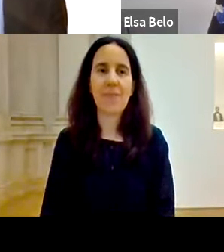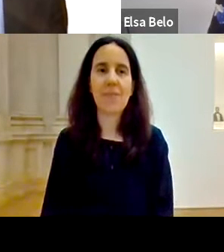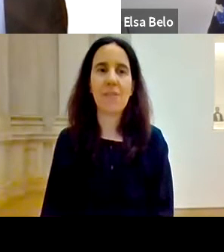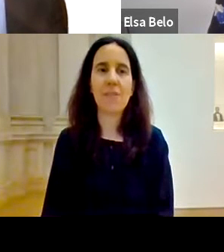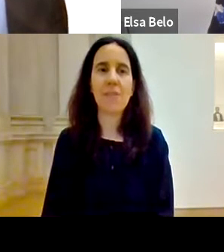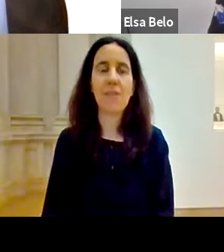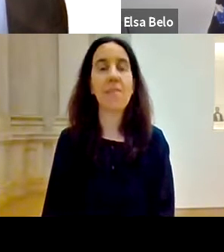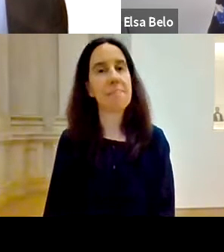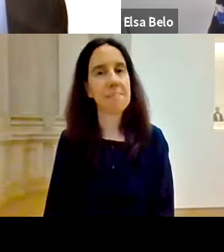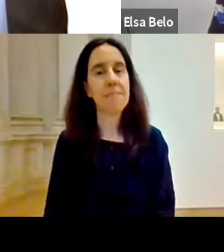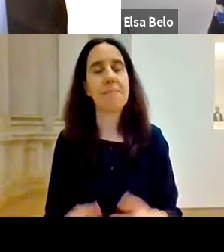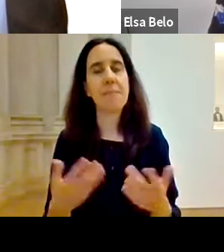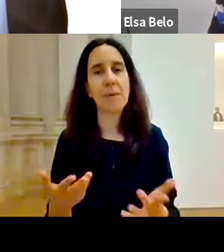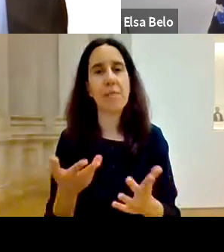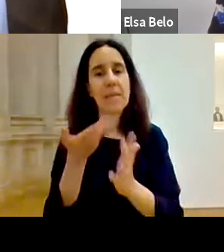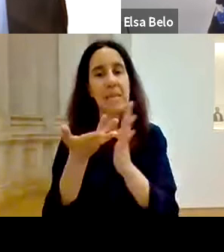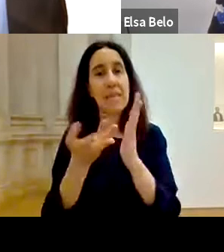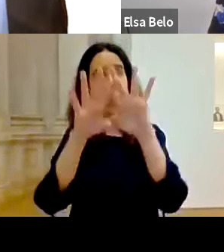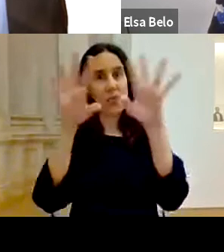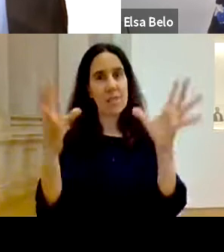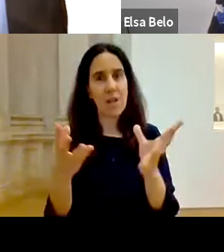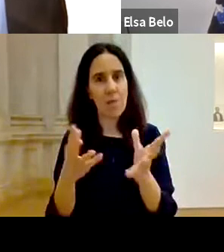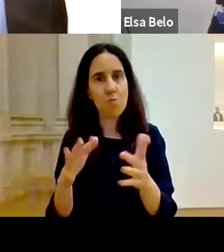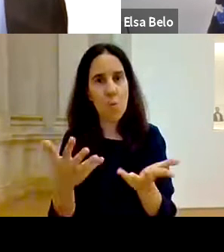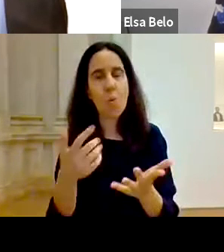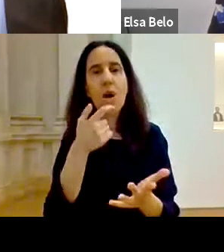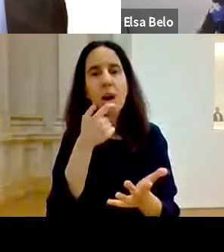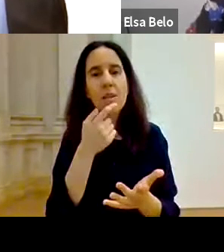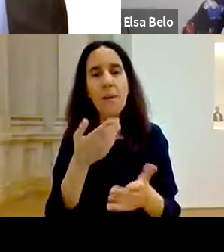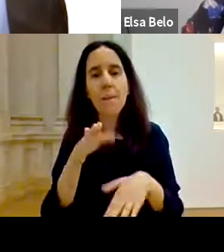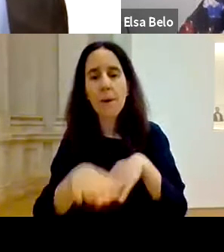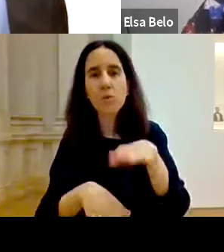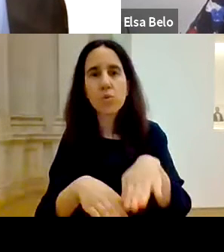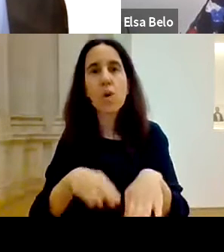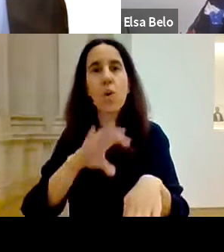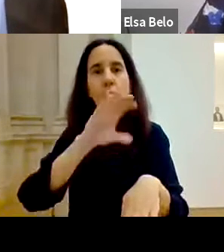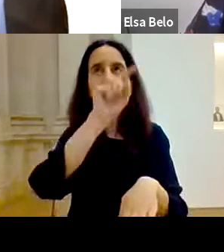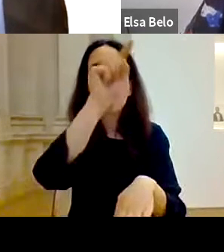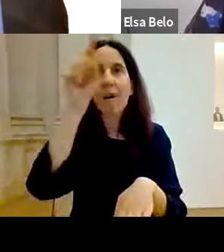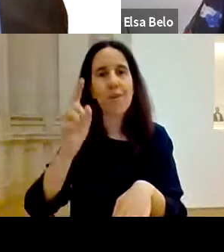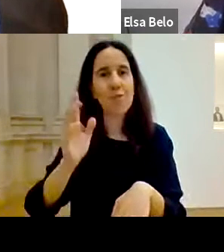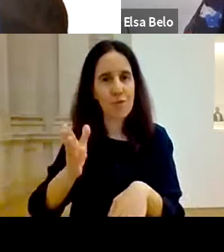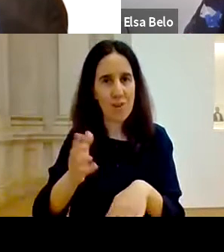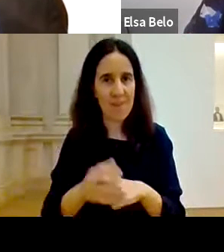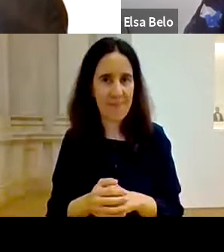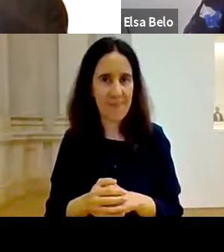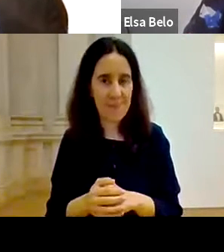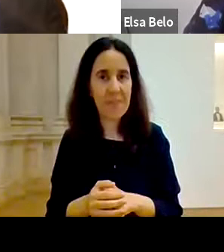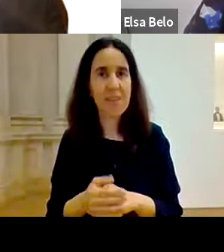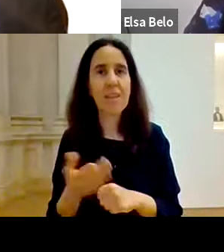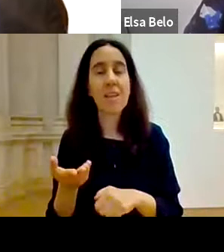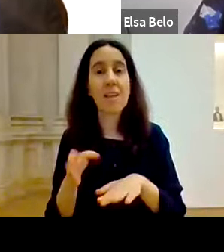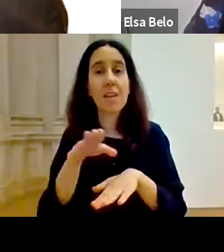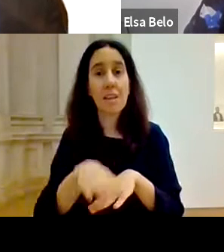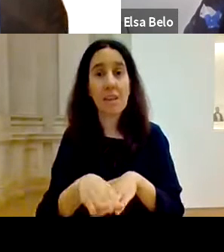Para podermos transversalizar, precisamos de dar passos que outros países já deram. A primeira etapa tem a